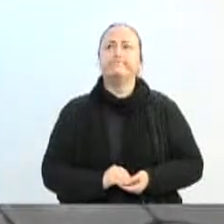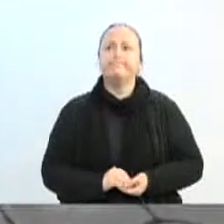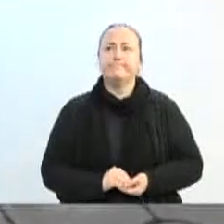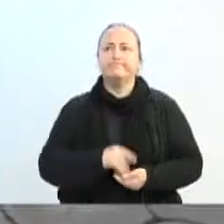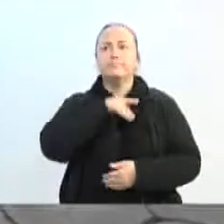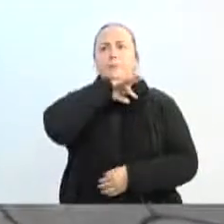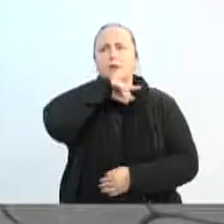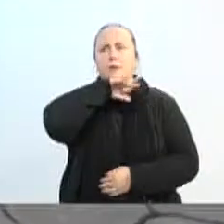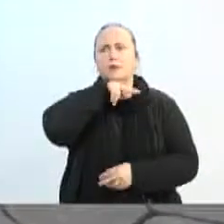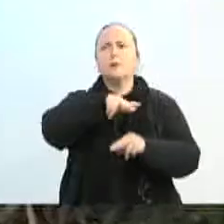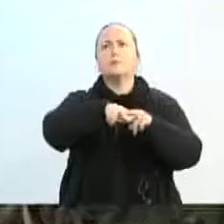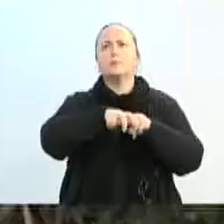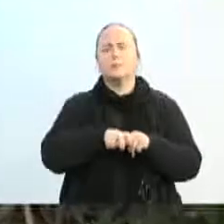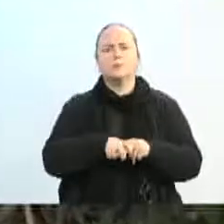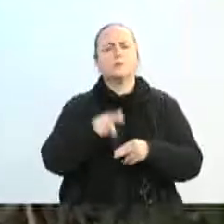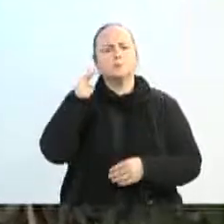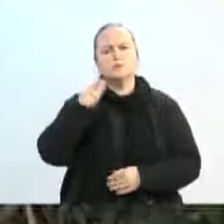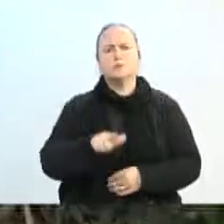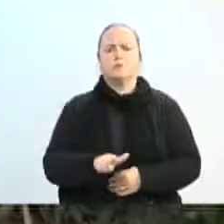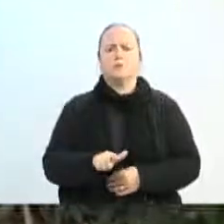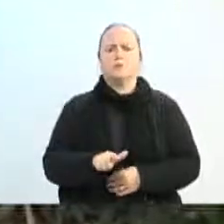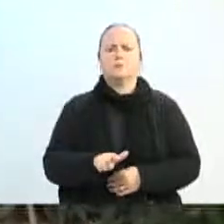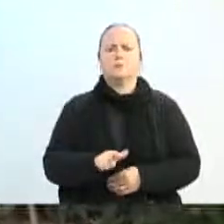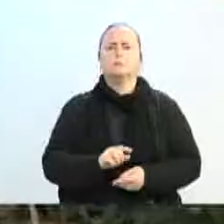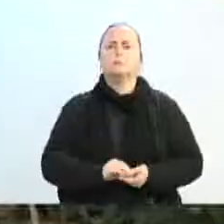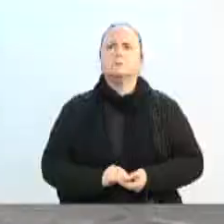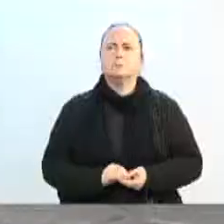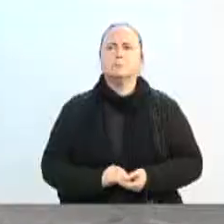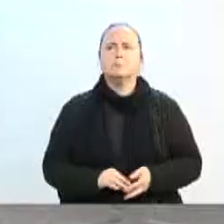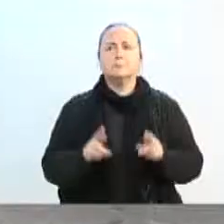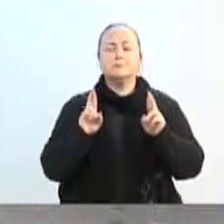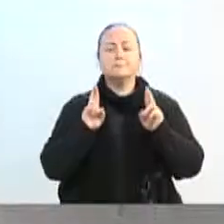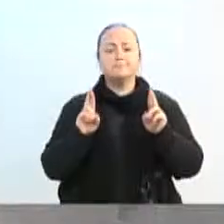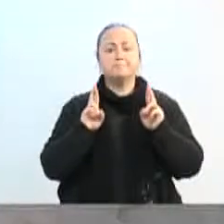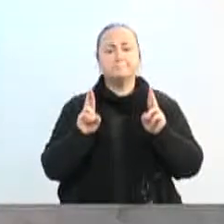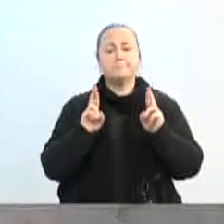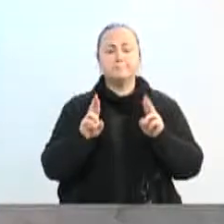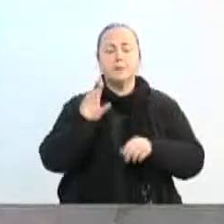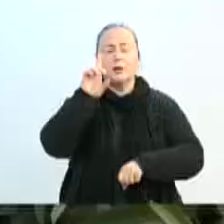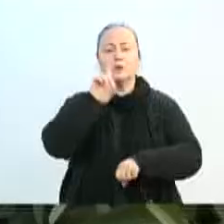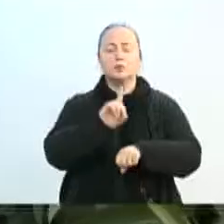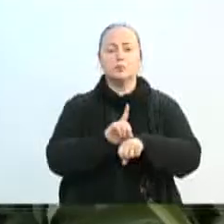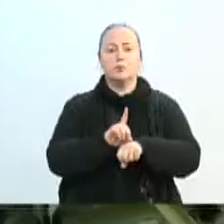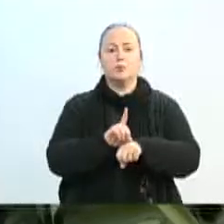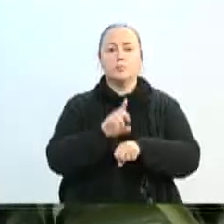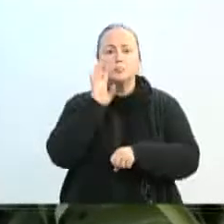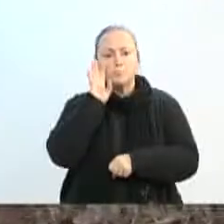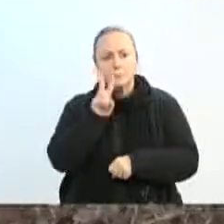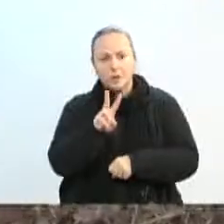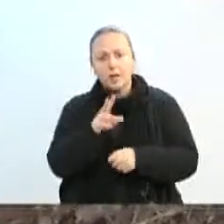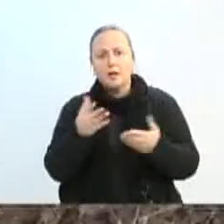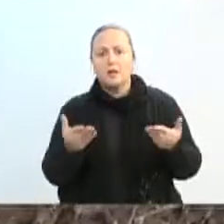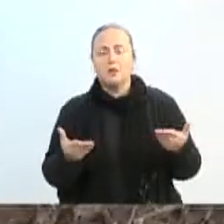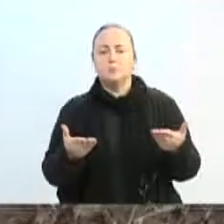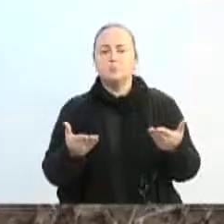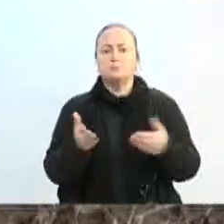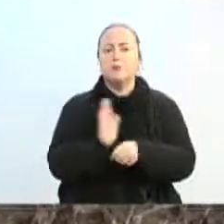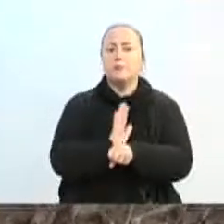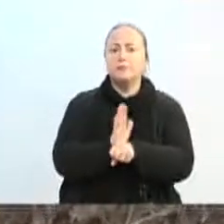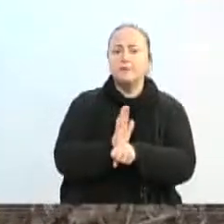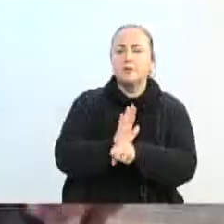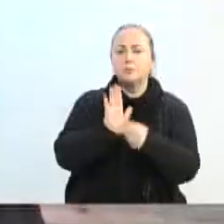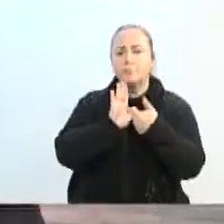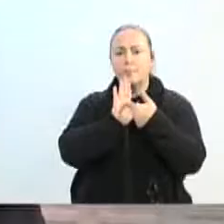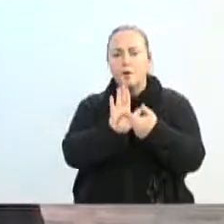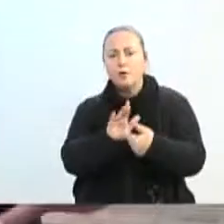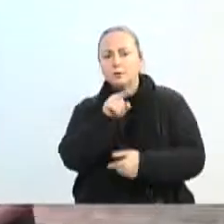eu faço questão de repetir trinta de agosto quem sabe o proprietário esteja assistindo Quem sabe esse vídeo chega até ele para que